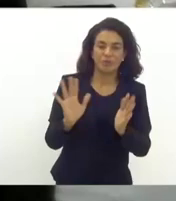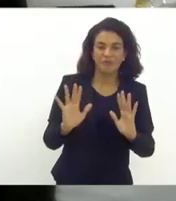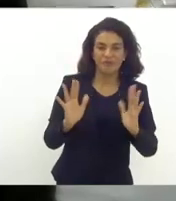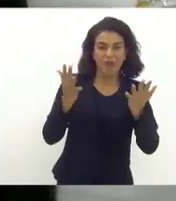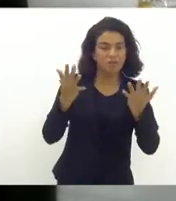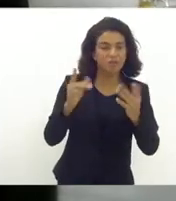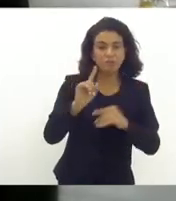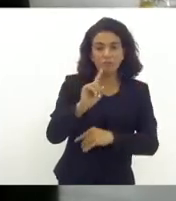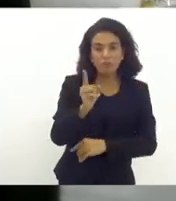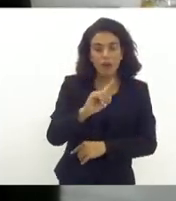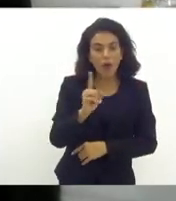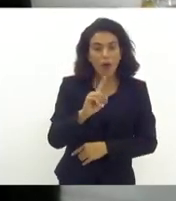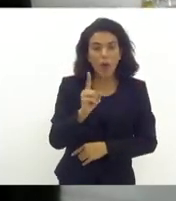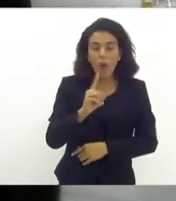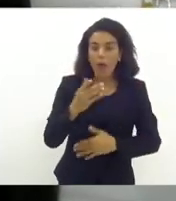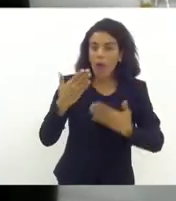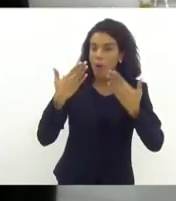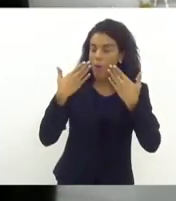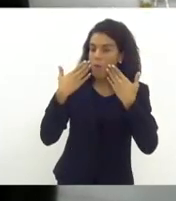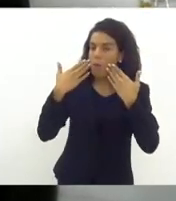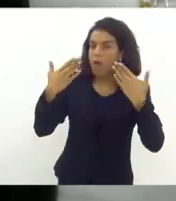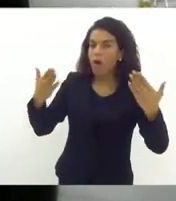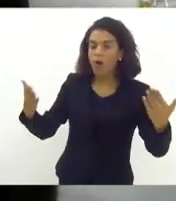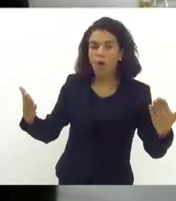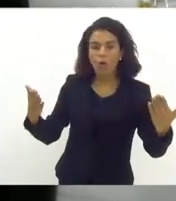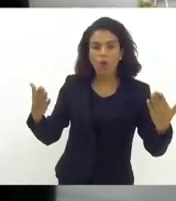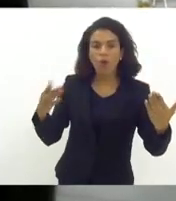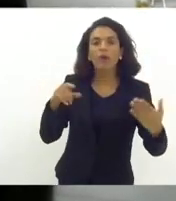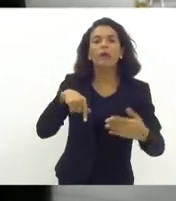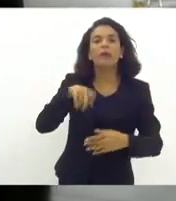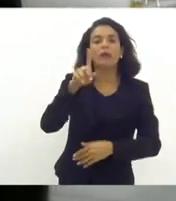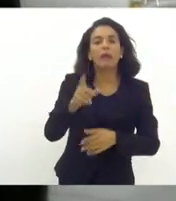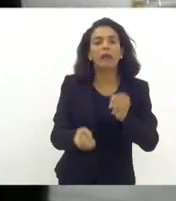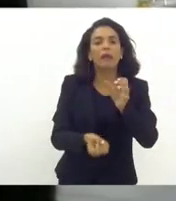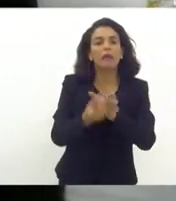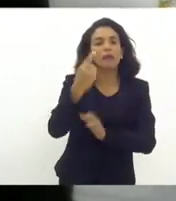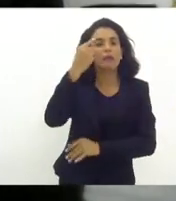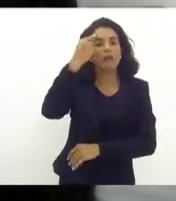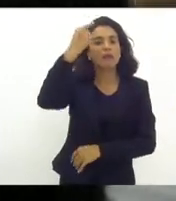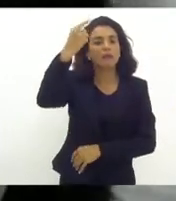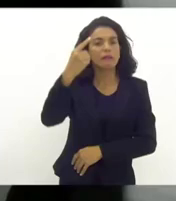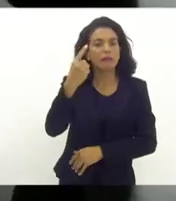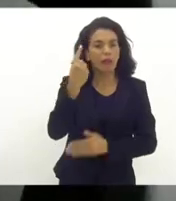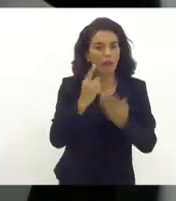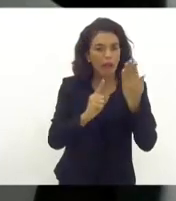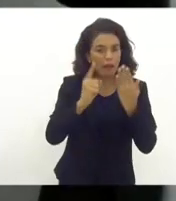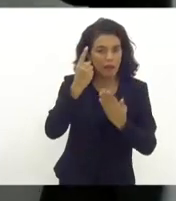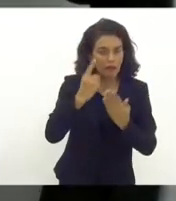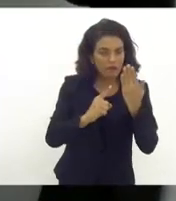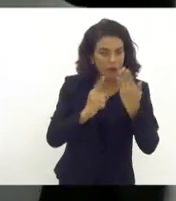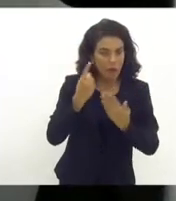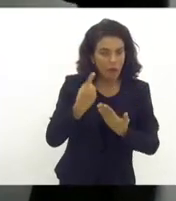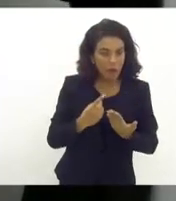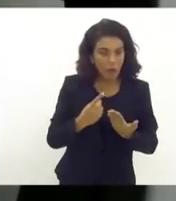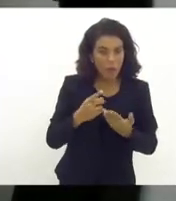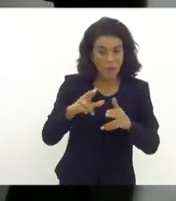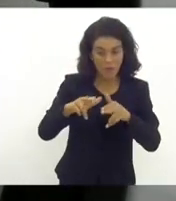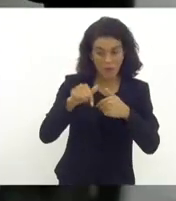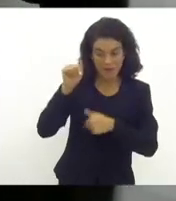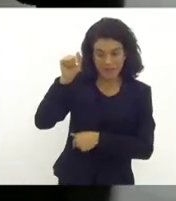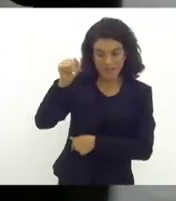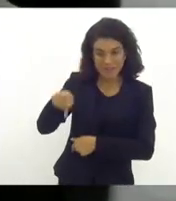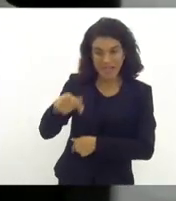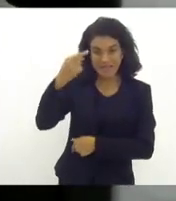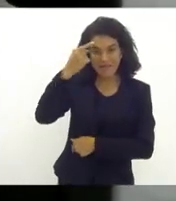é uma manifestação de quantos anos Quem criou o carnaval e através dessa criação nós